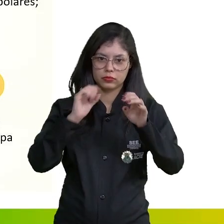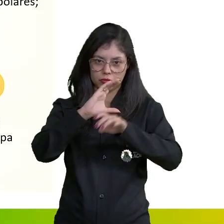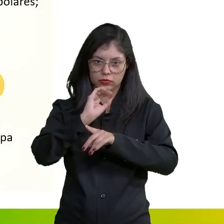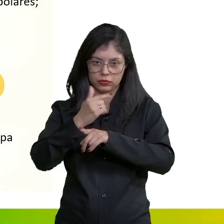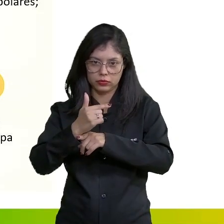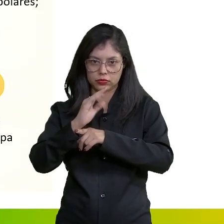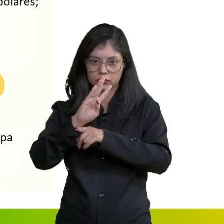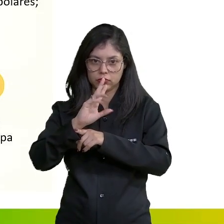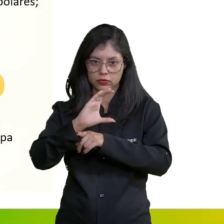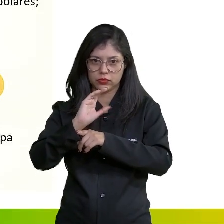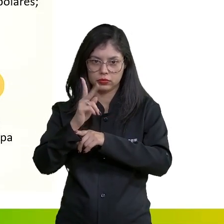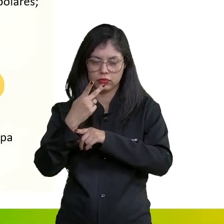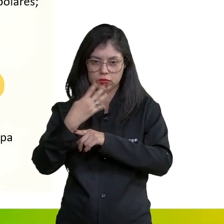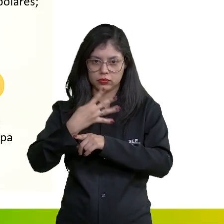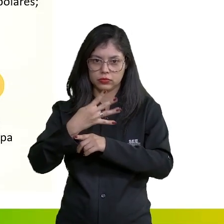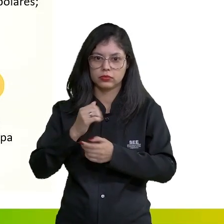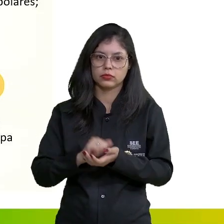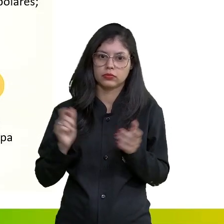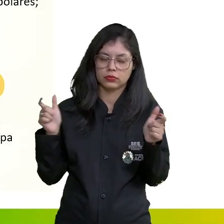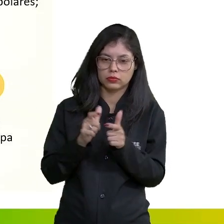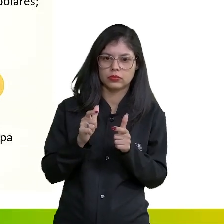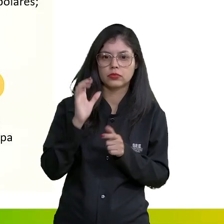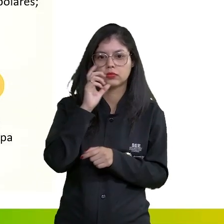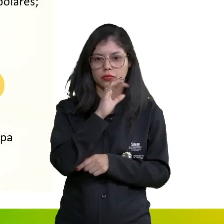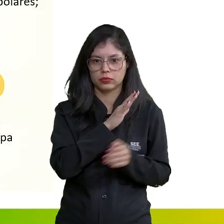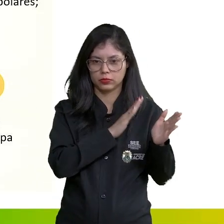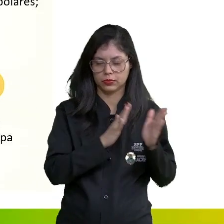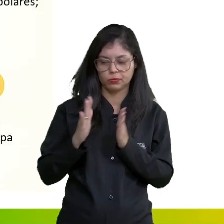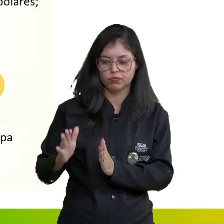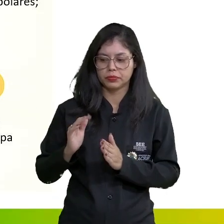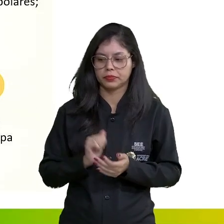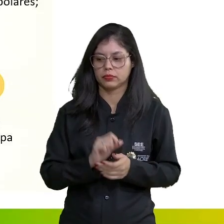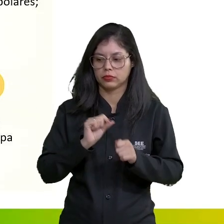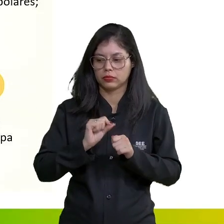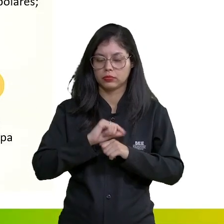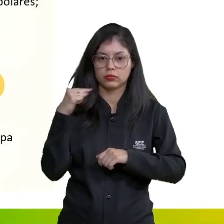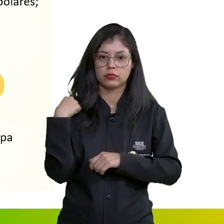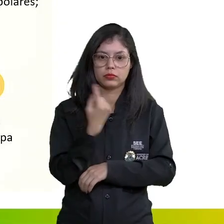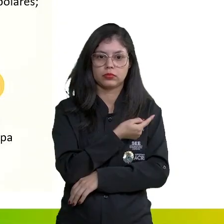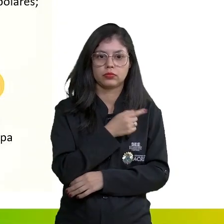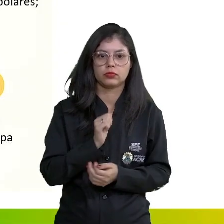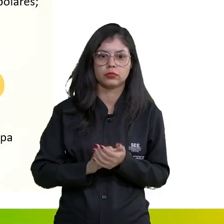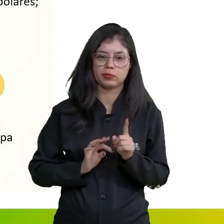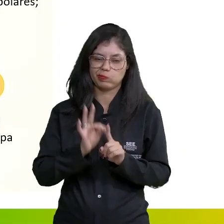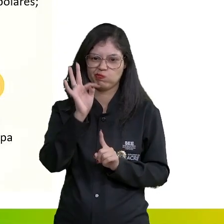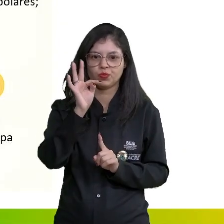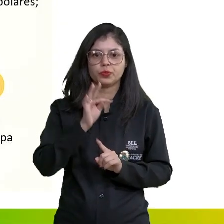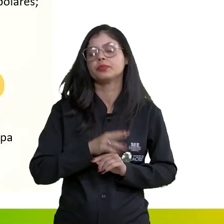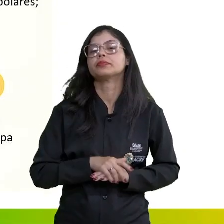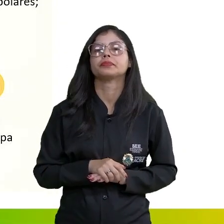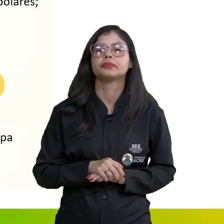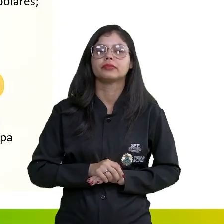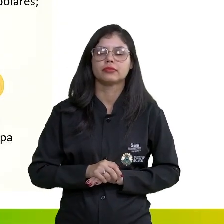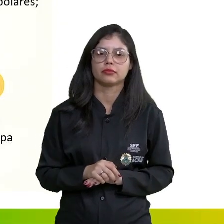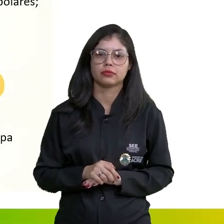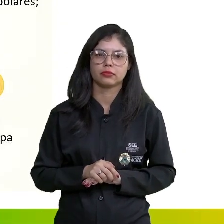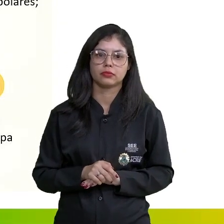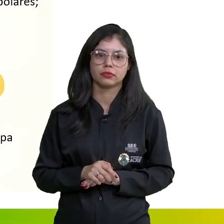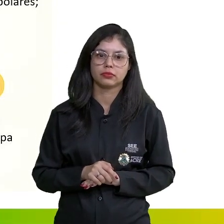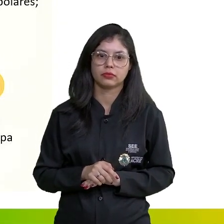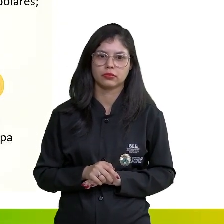como CO2, CH4 retém parte desse calor, fazendo com que a nossa temperatura aumente, tá?